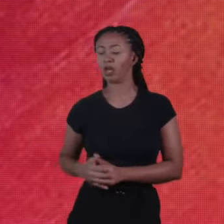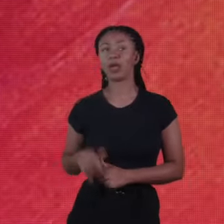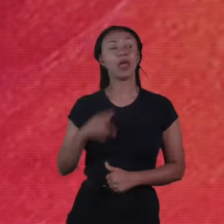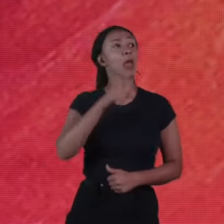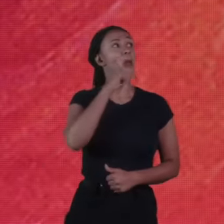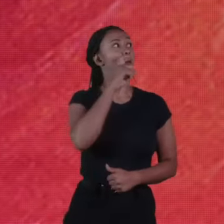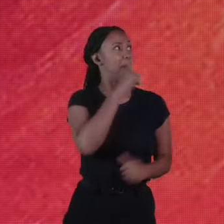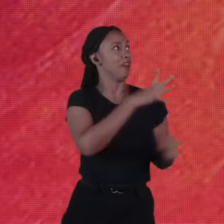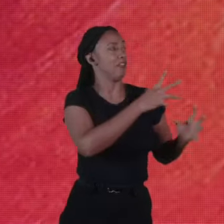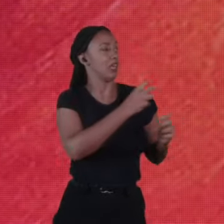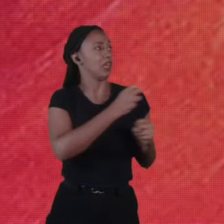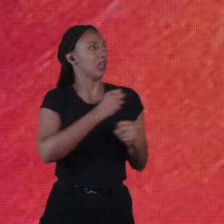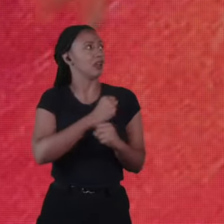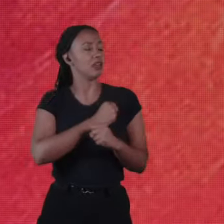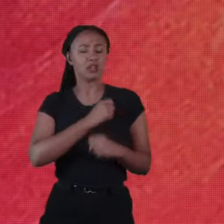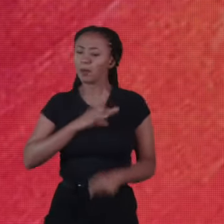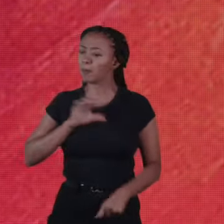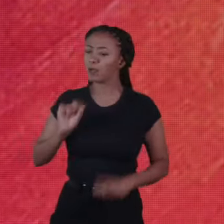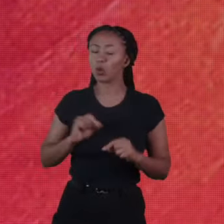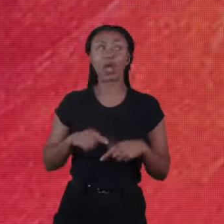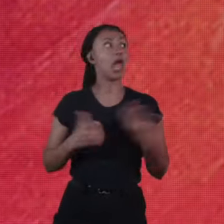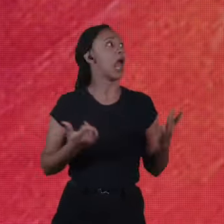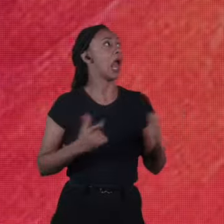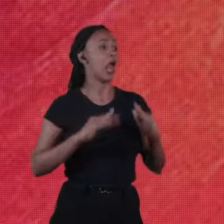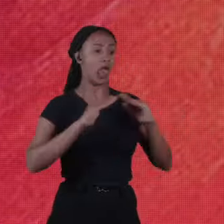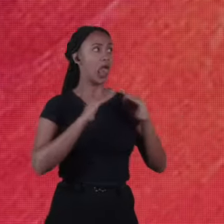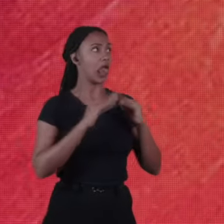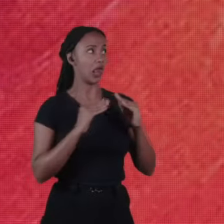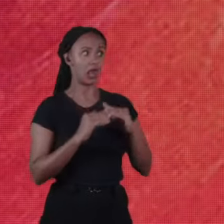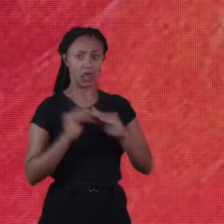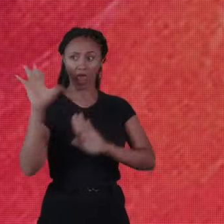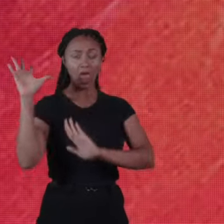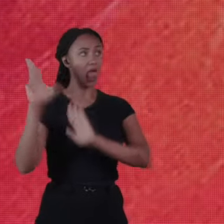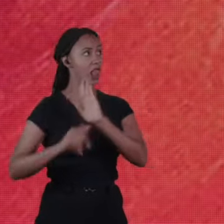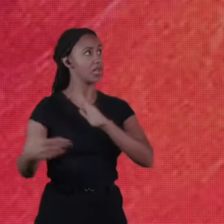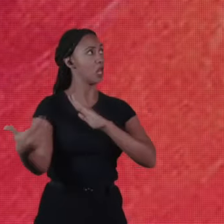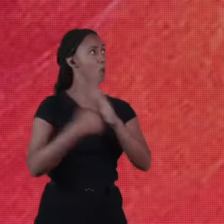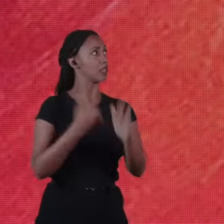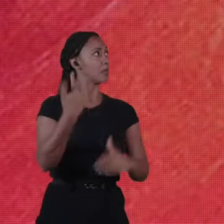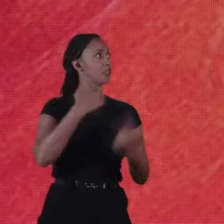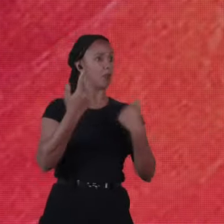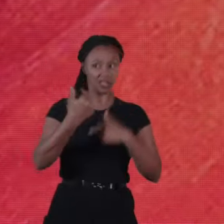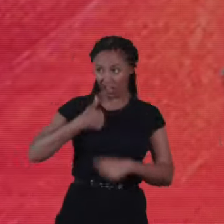entra um ladrão armado aqui e mate a gente. Eu falei: e eu vou resolver isso aí?